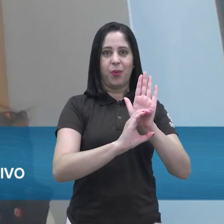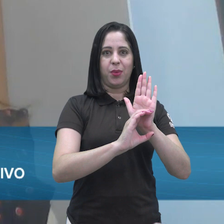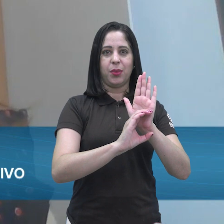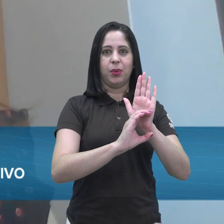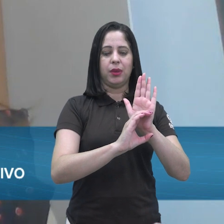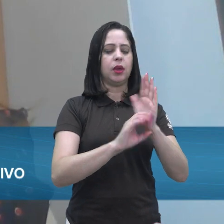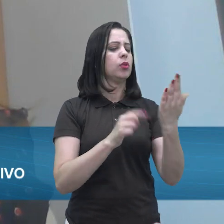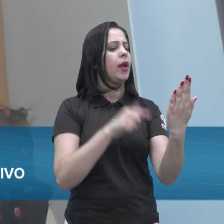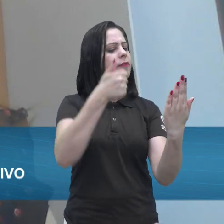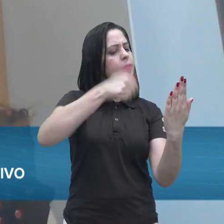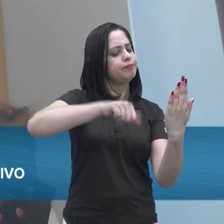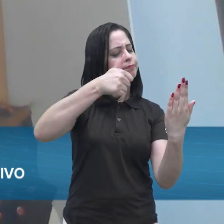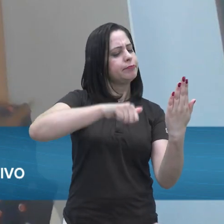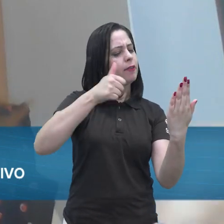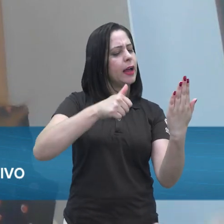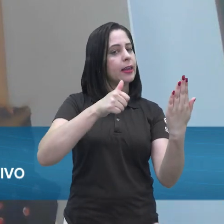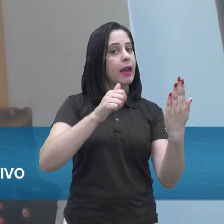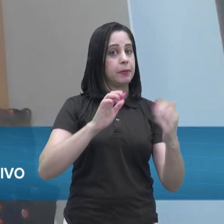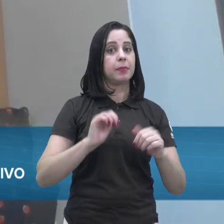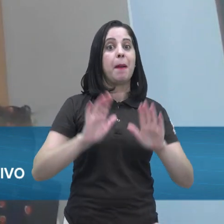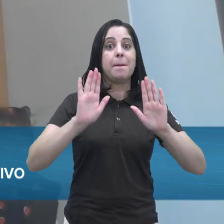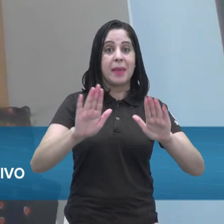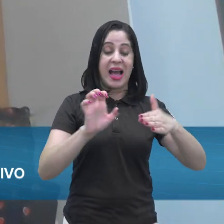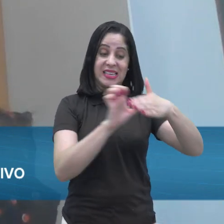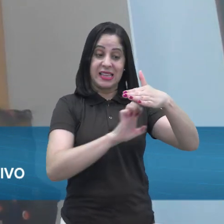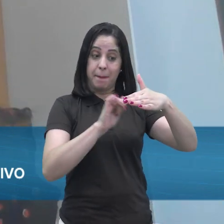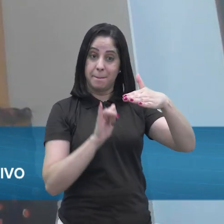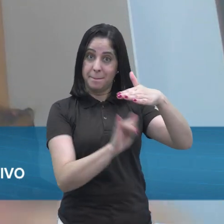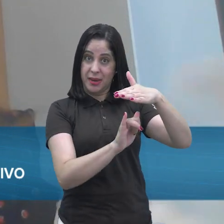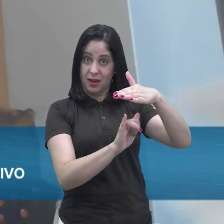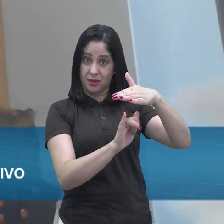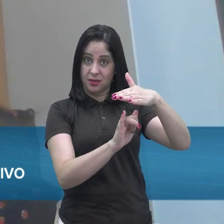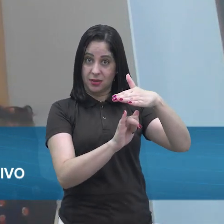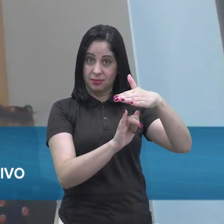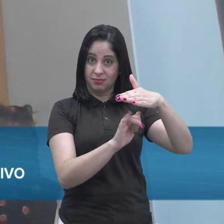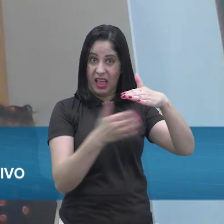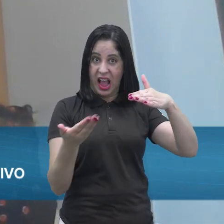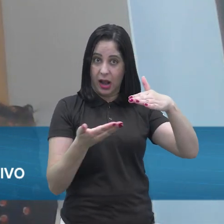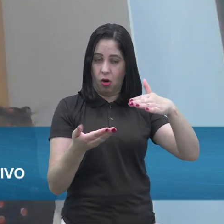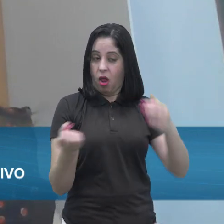para fazer esse processo seletivo. Mas as startups, esse